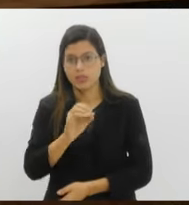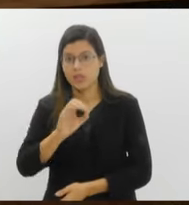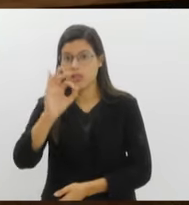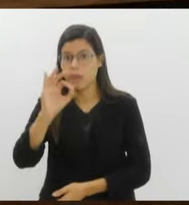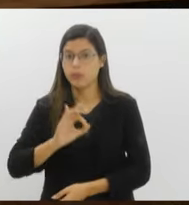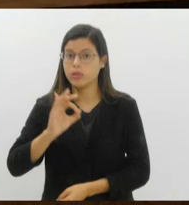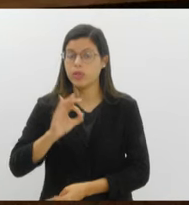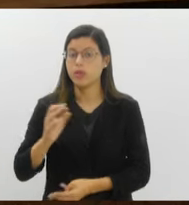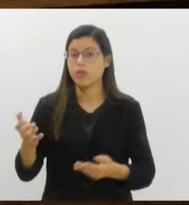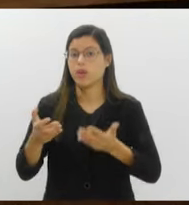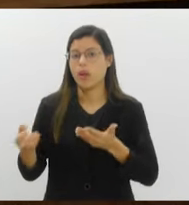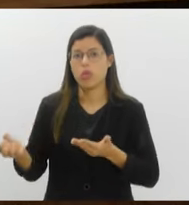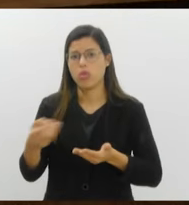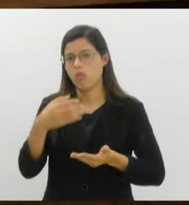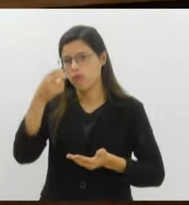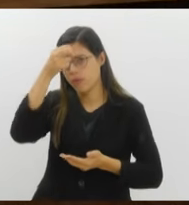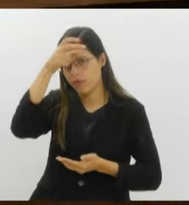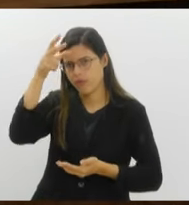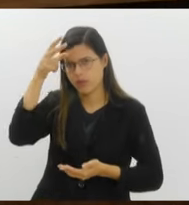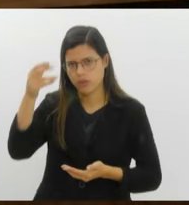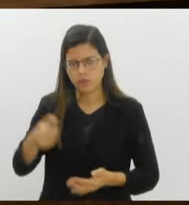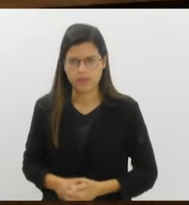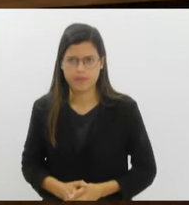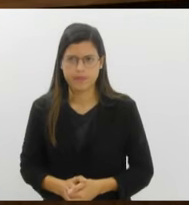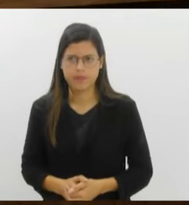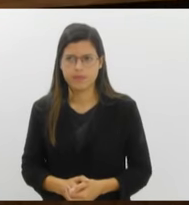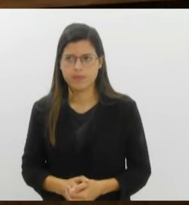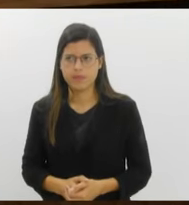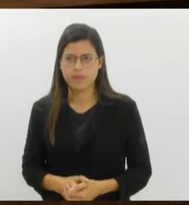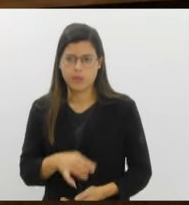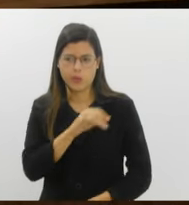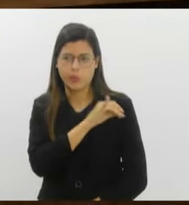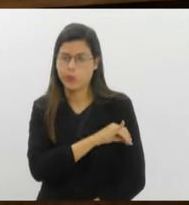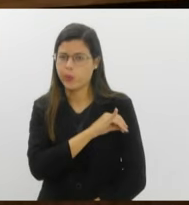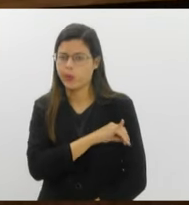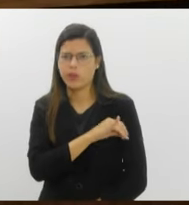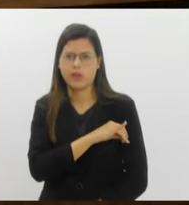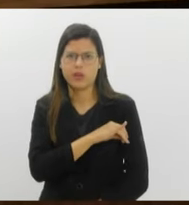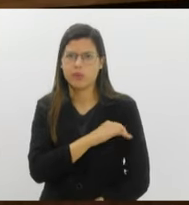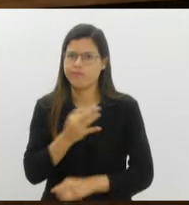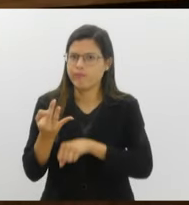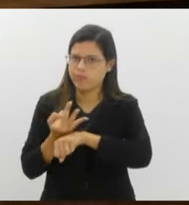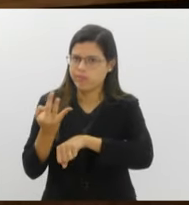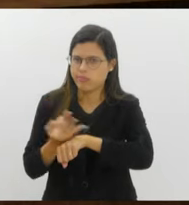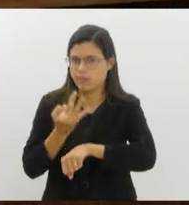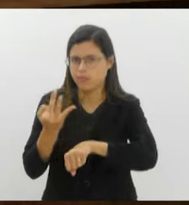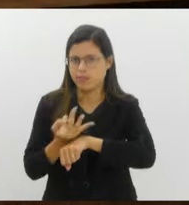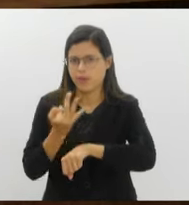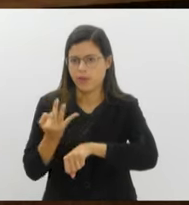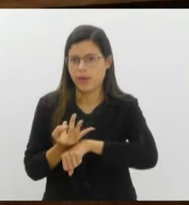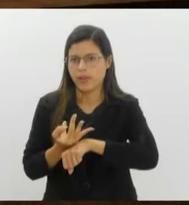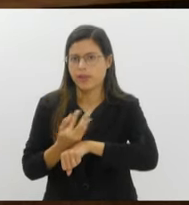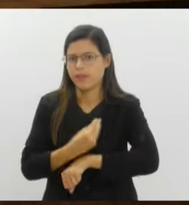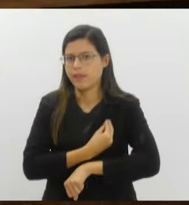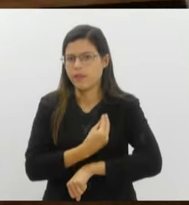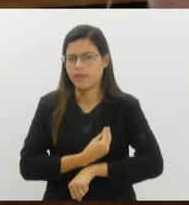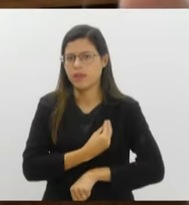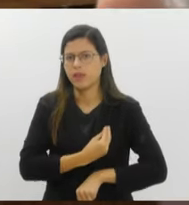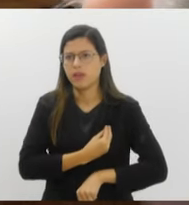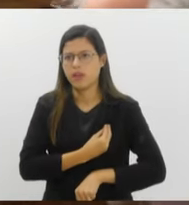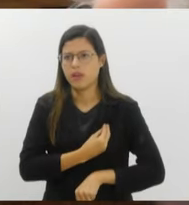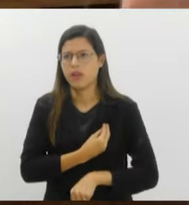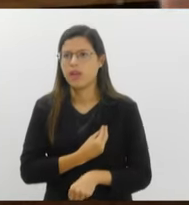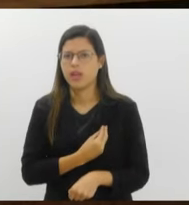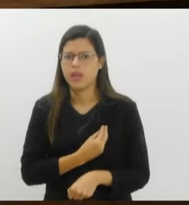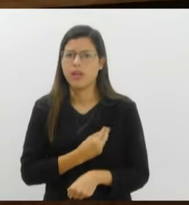um novo prefeito. O Rio de Janeiro não aguenta mais viver sob a tutela